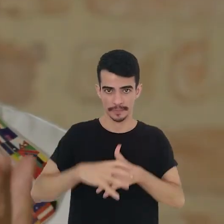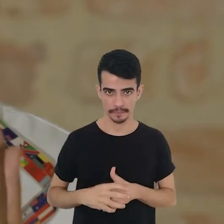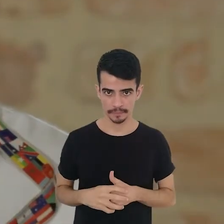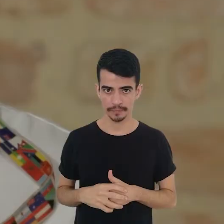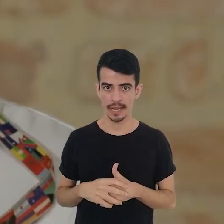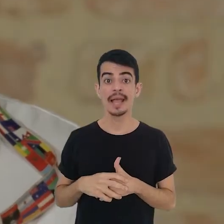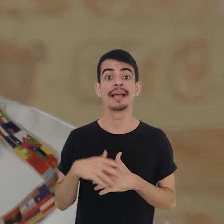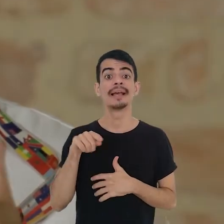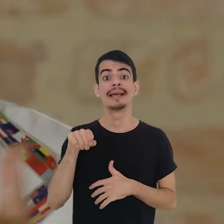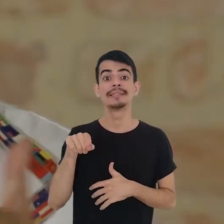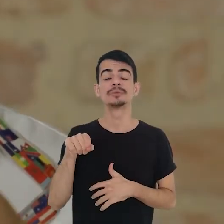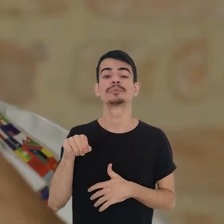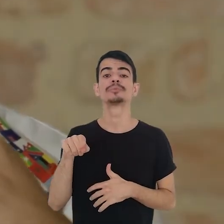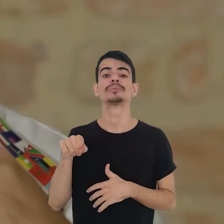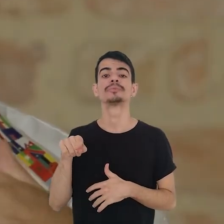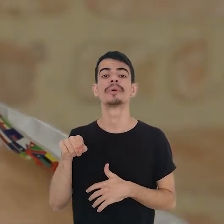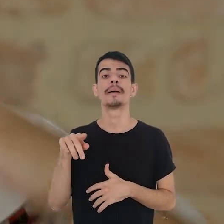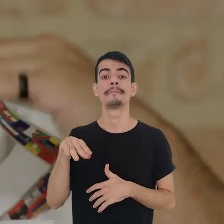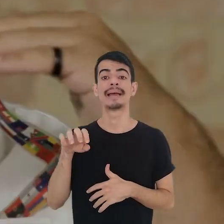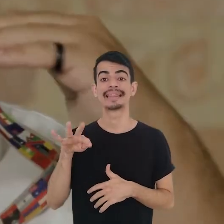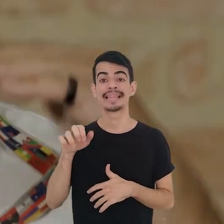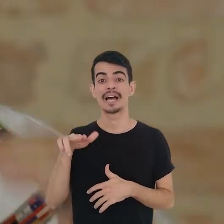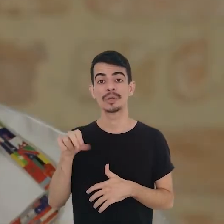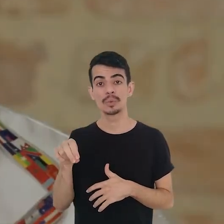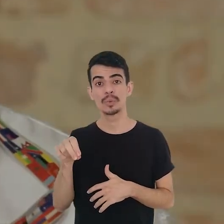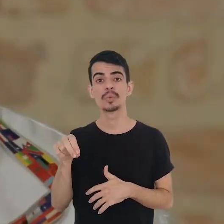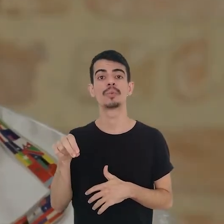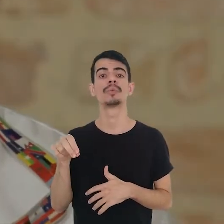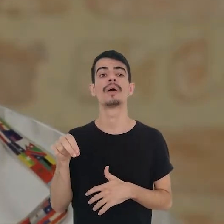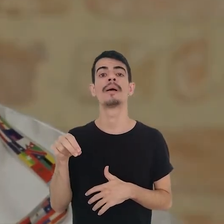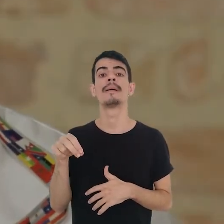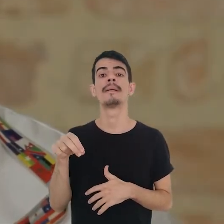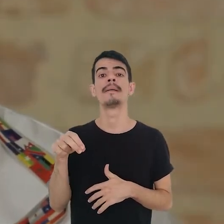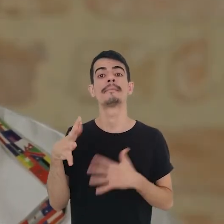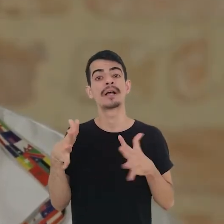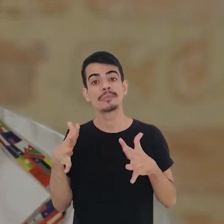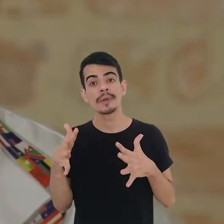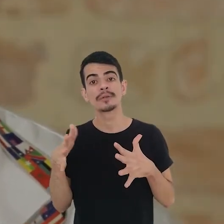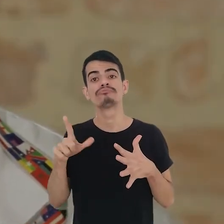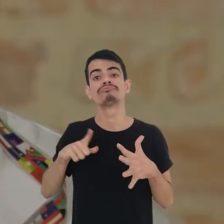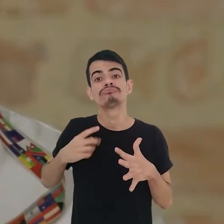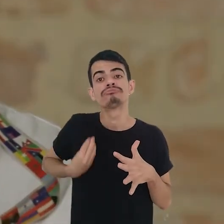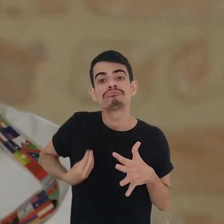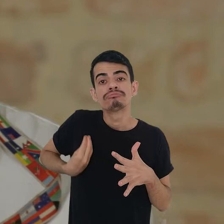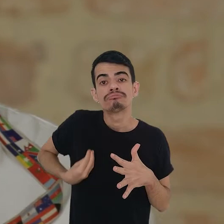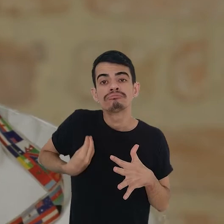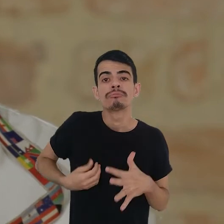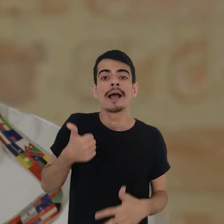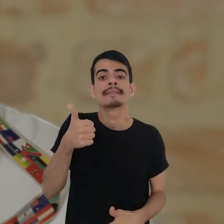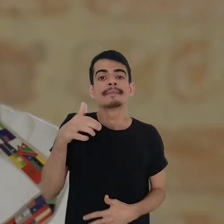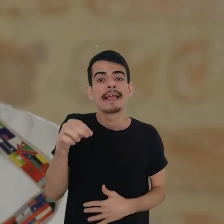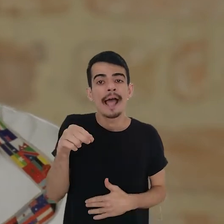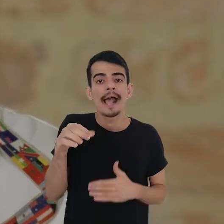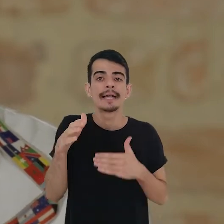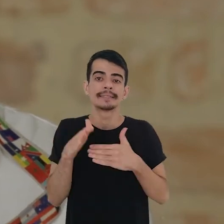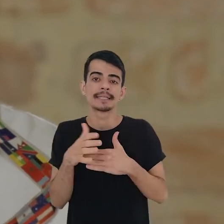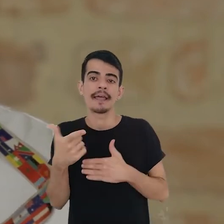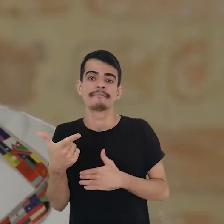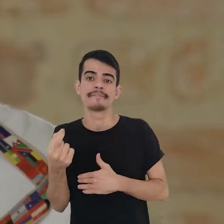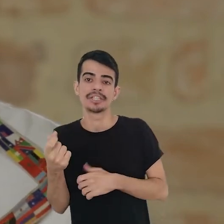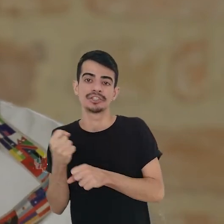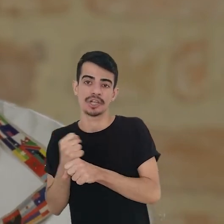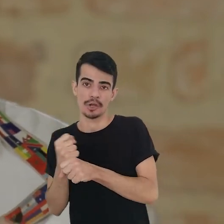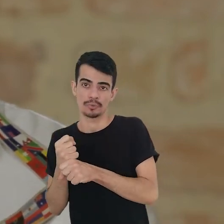na atmosfera, e isso faz com que a expectativa de vida do metano na atmosfera seja em torno de 10, 20